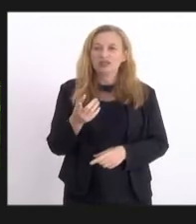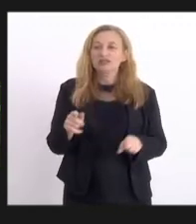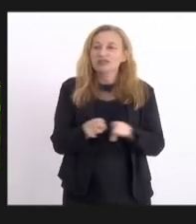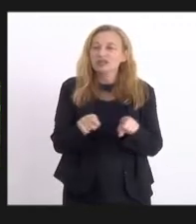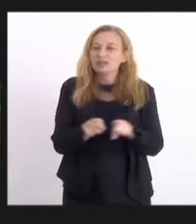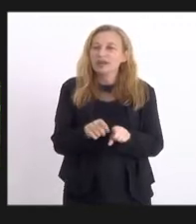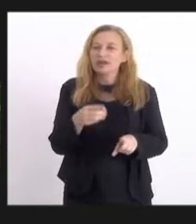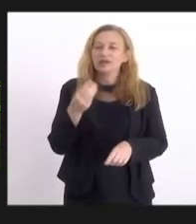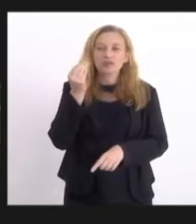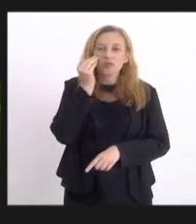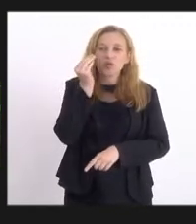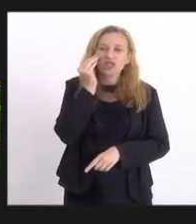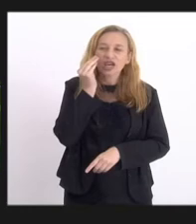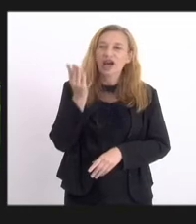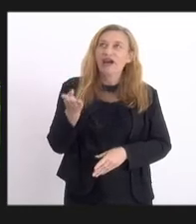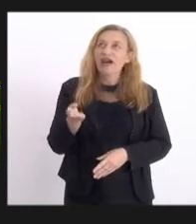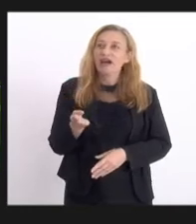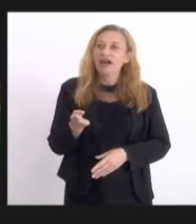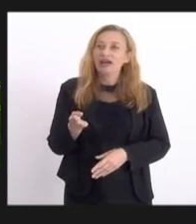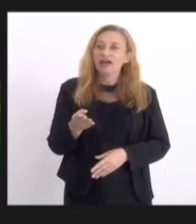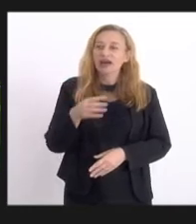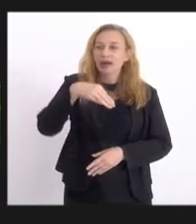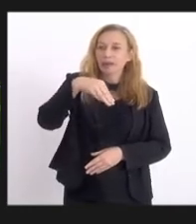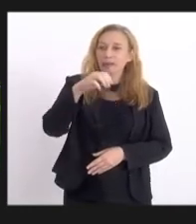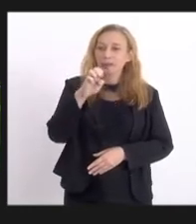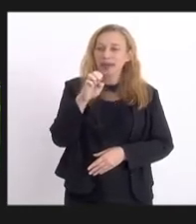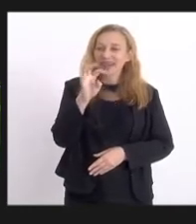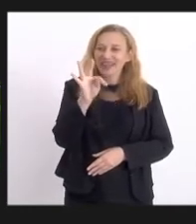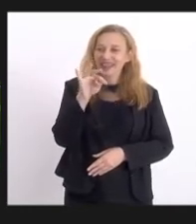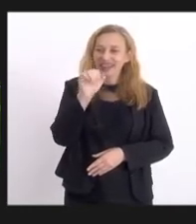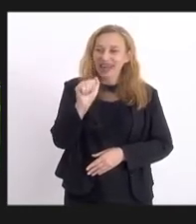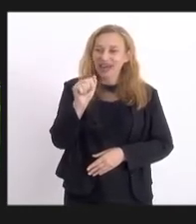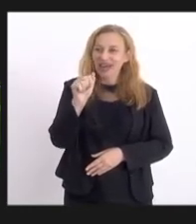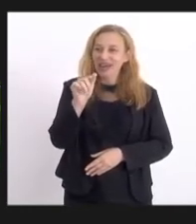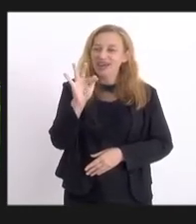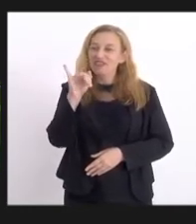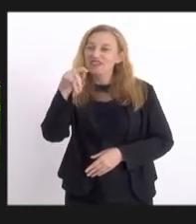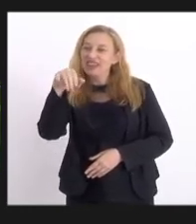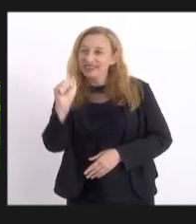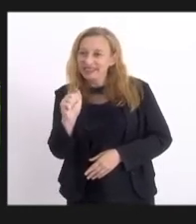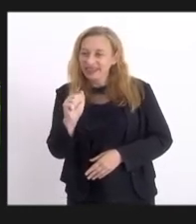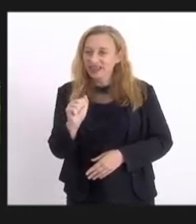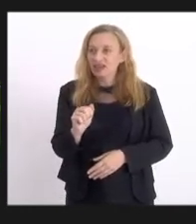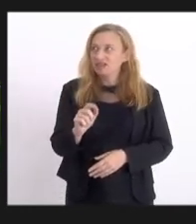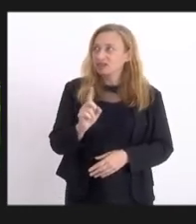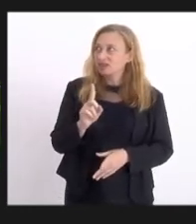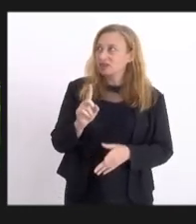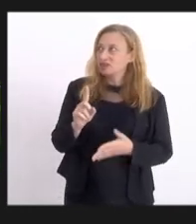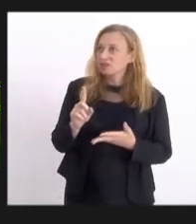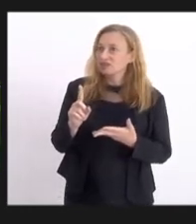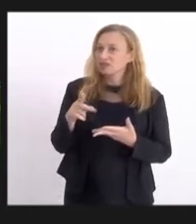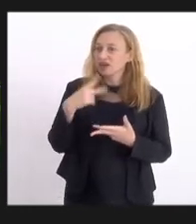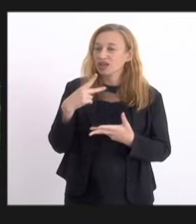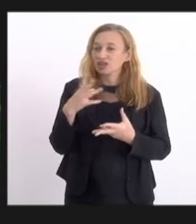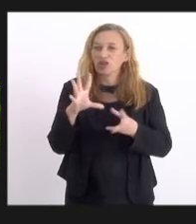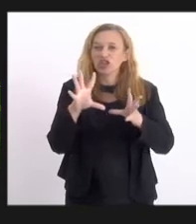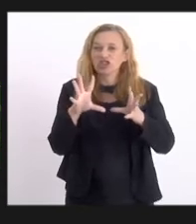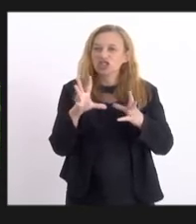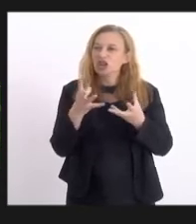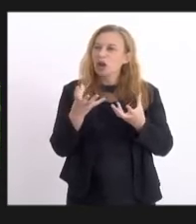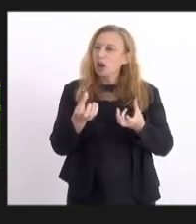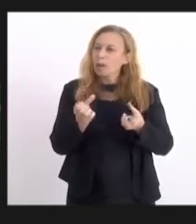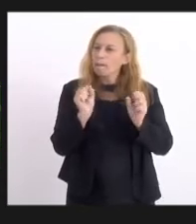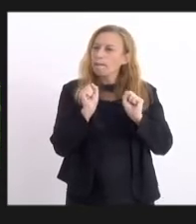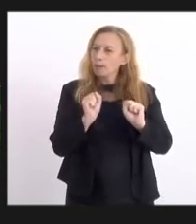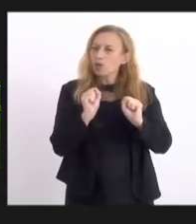Mônica, uma dimensão metafísica, né? Tem uma dimensão, nós estamos lidando com algo palpável,